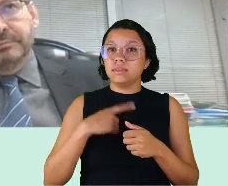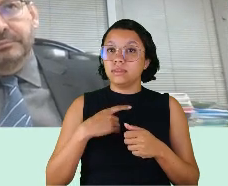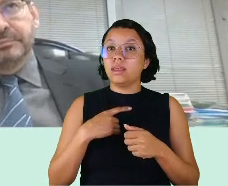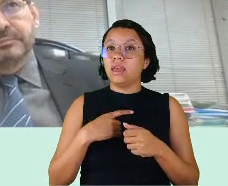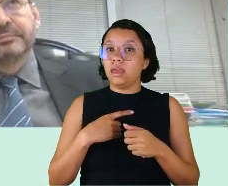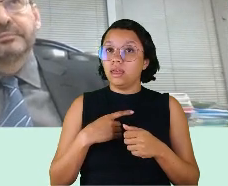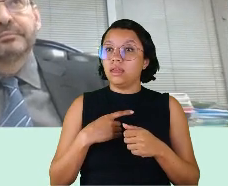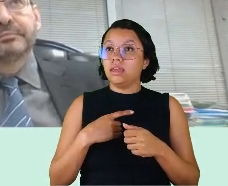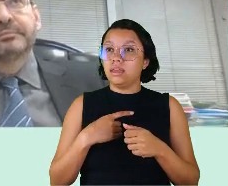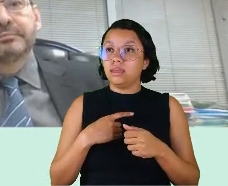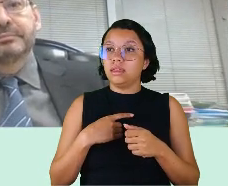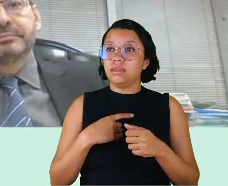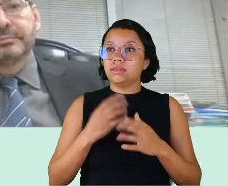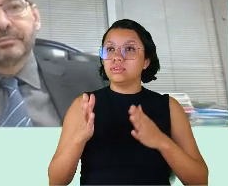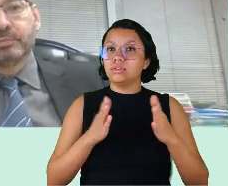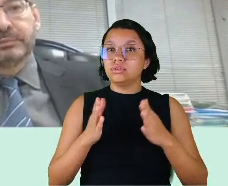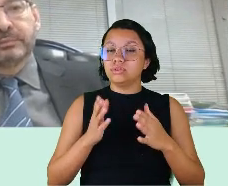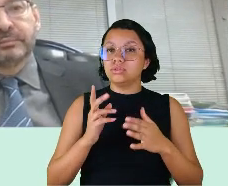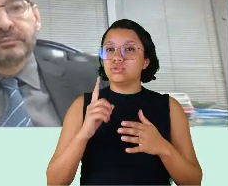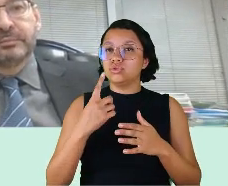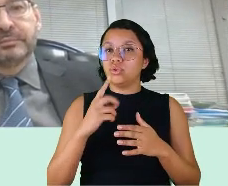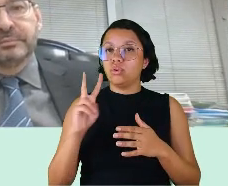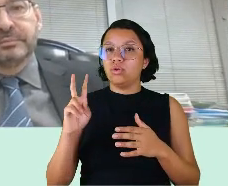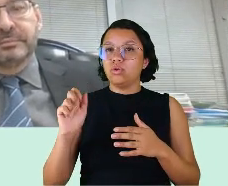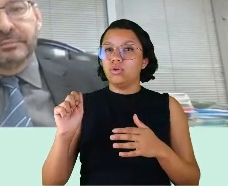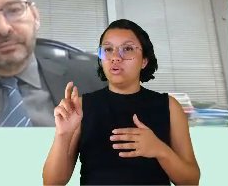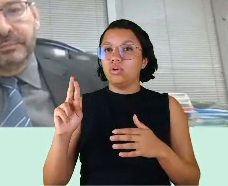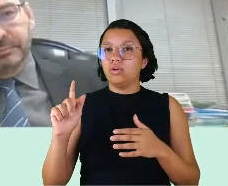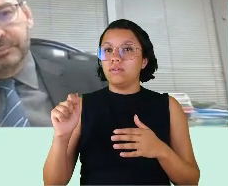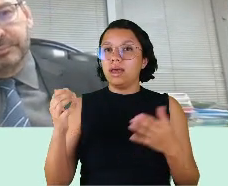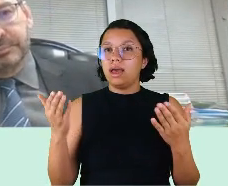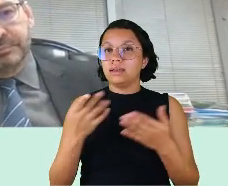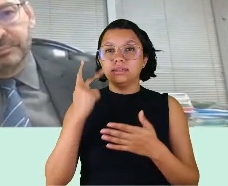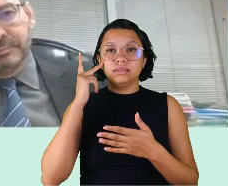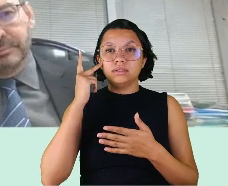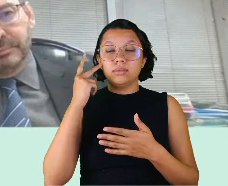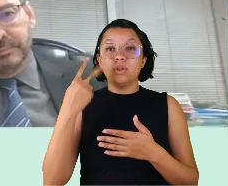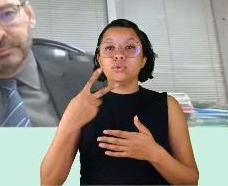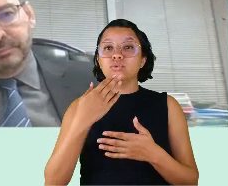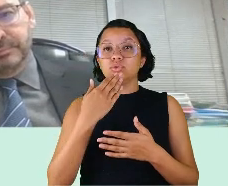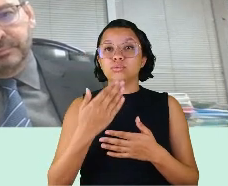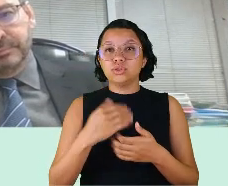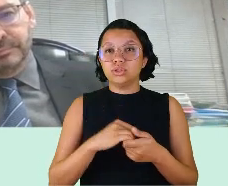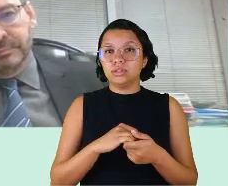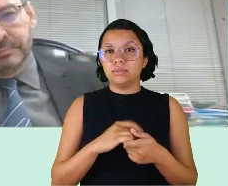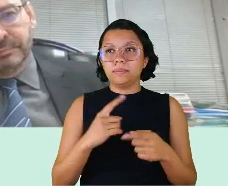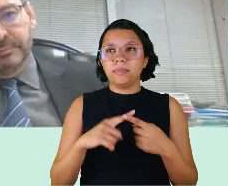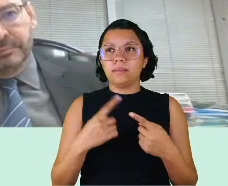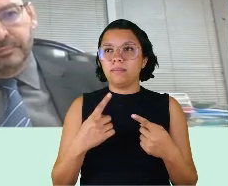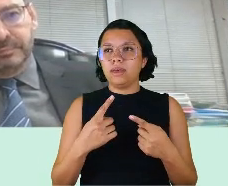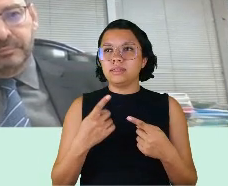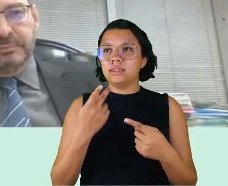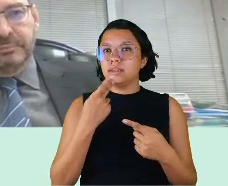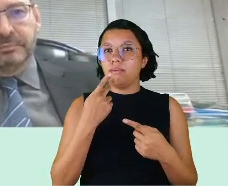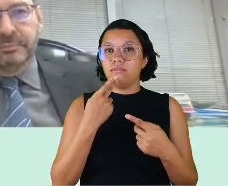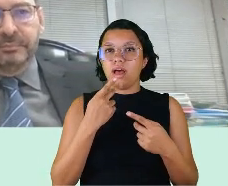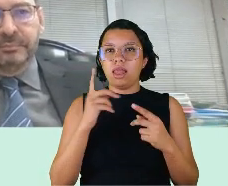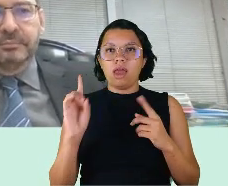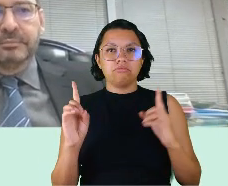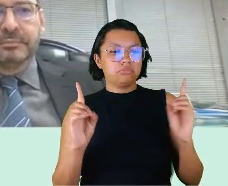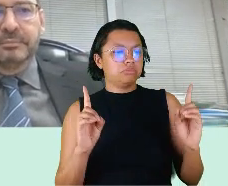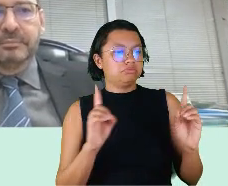Tem casos de uma vara aqui de São Paulo que os dois pediram, mas eles não se